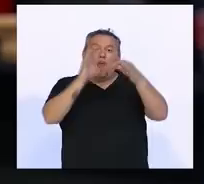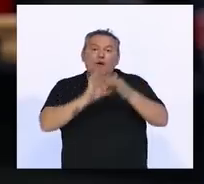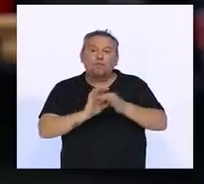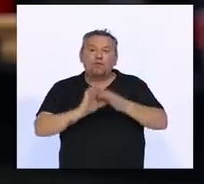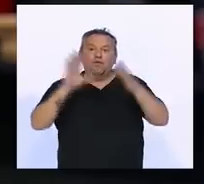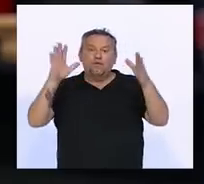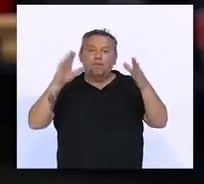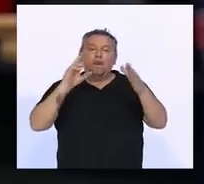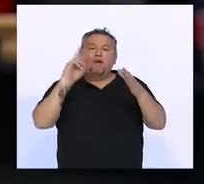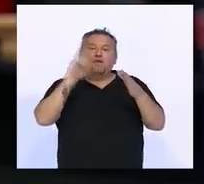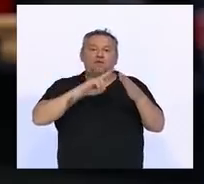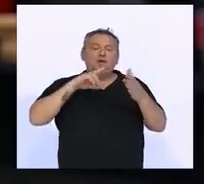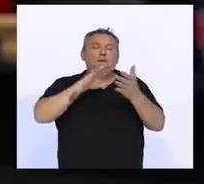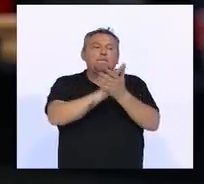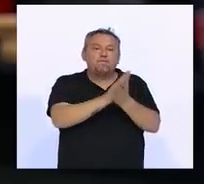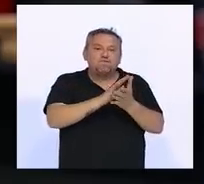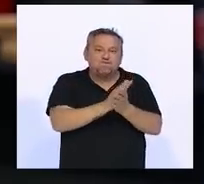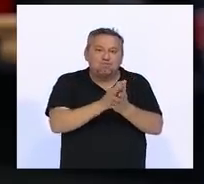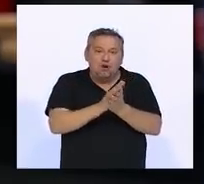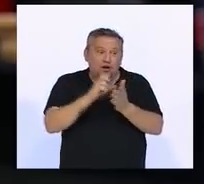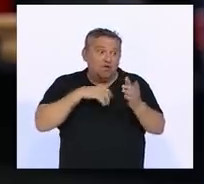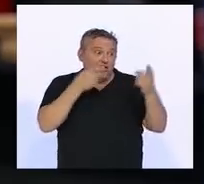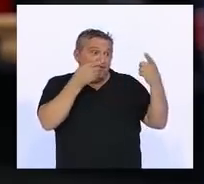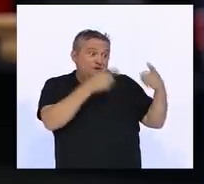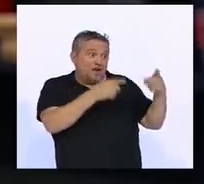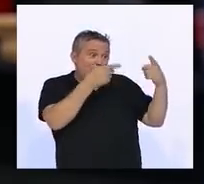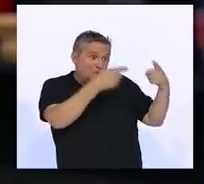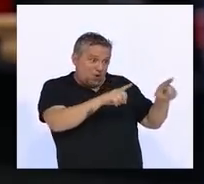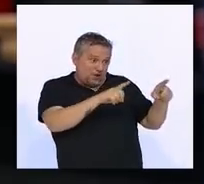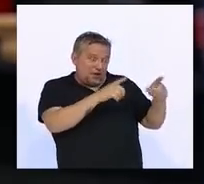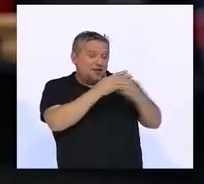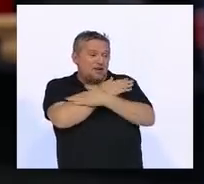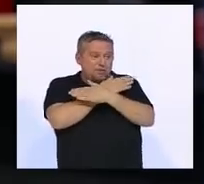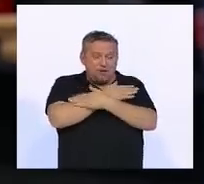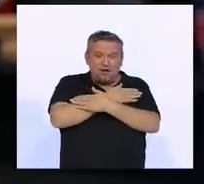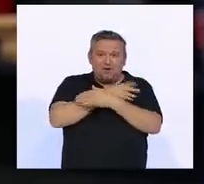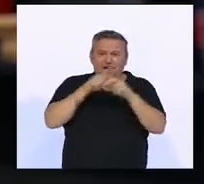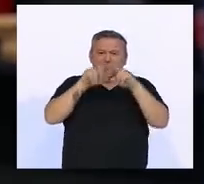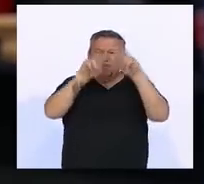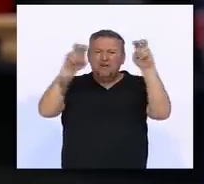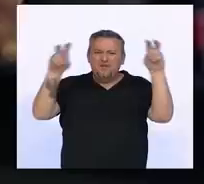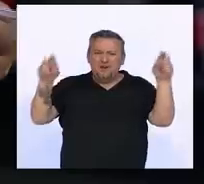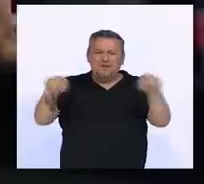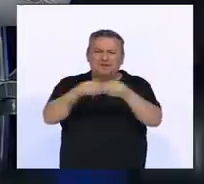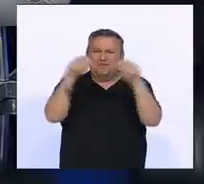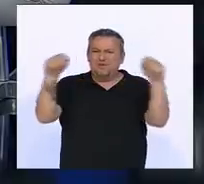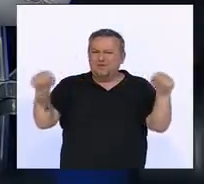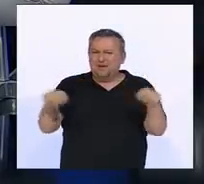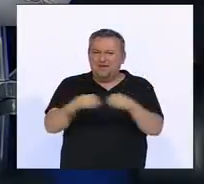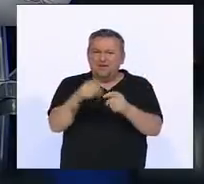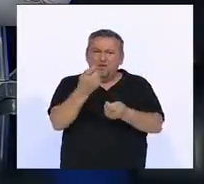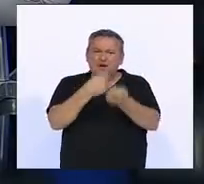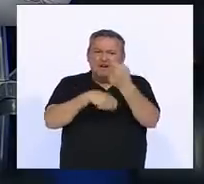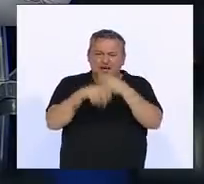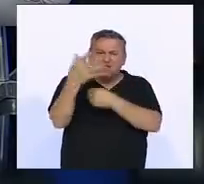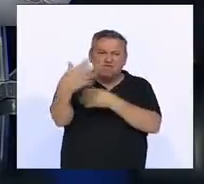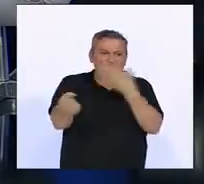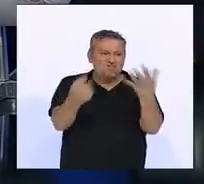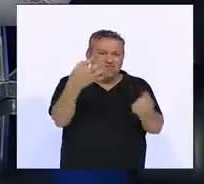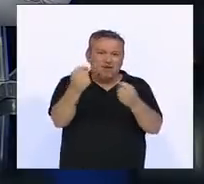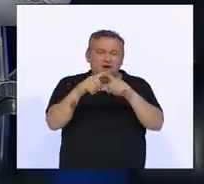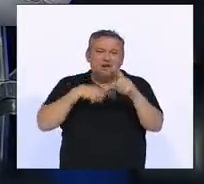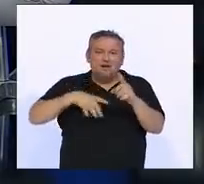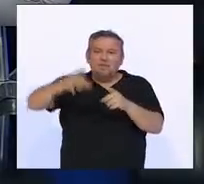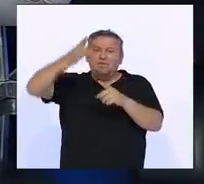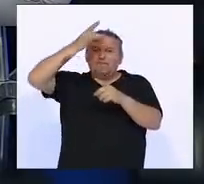recebia todo tipo de pressão. Se você votar contra a reforma, você é contra o desemprego. Aquelas frases feitas que o mercado empacota e quer colocar na